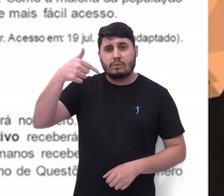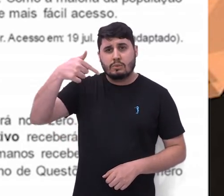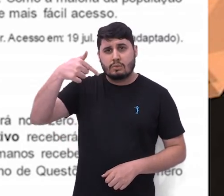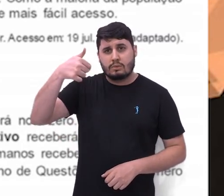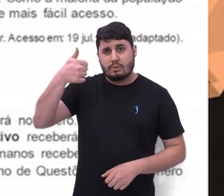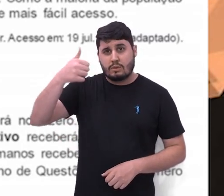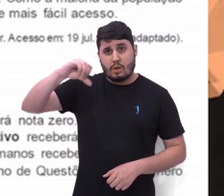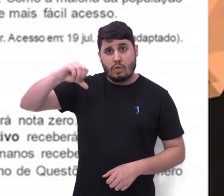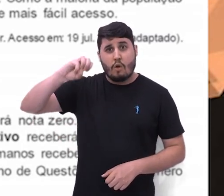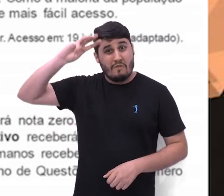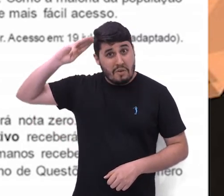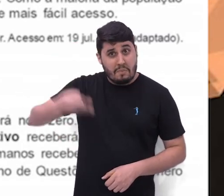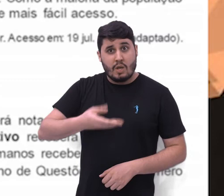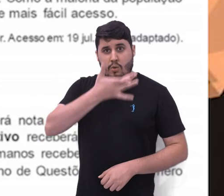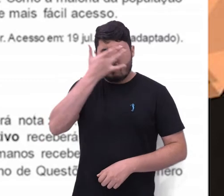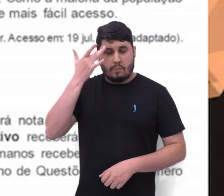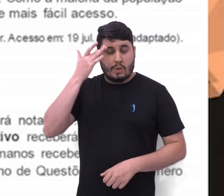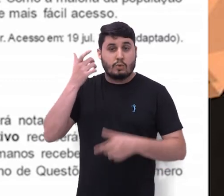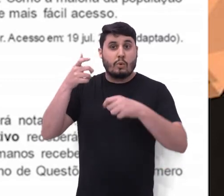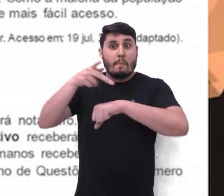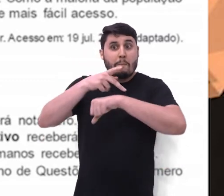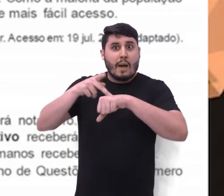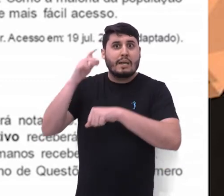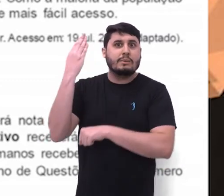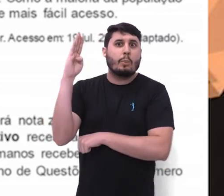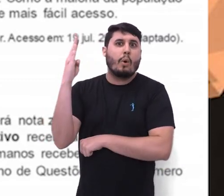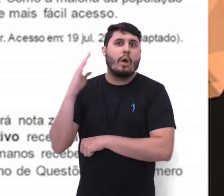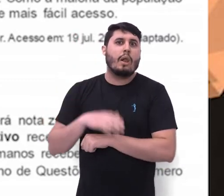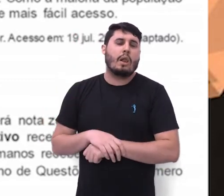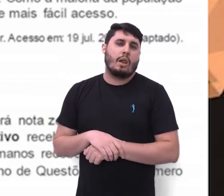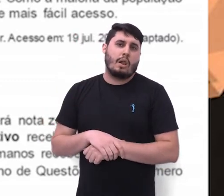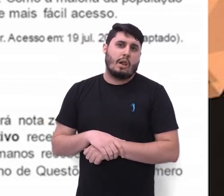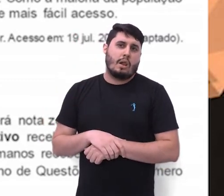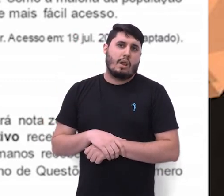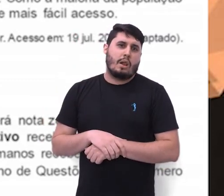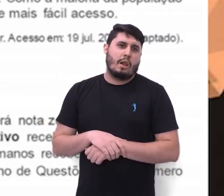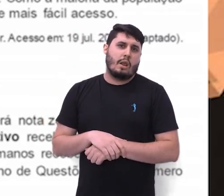9,119 milhões de pessoas. A Bolívia, em termos de IDH,